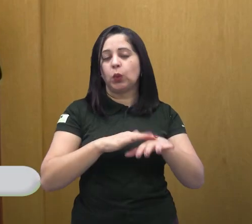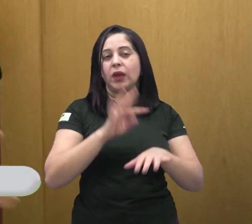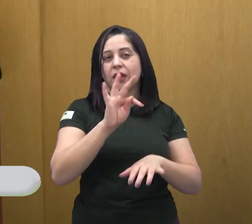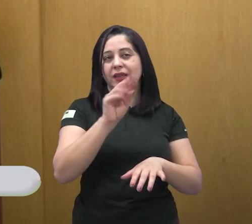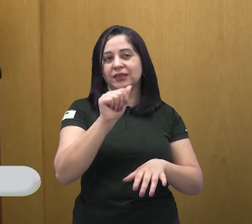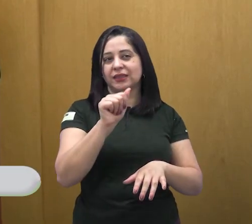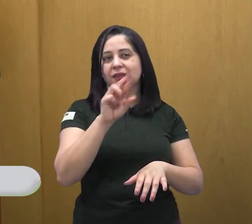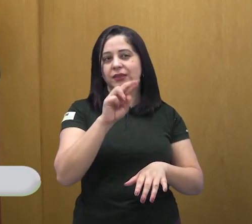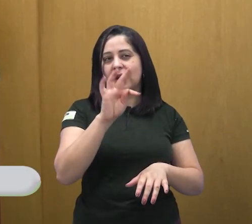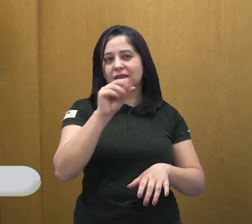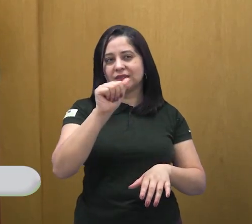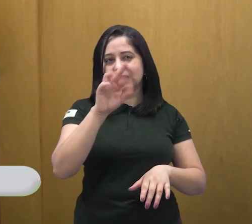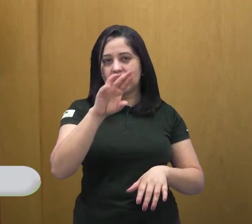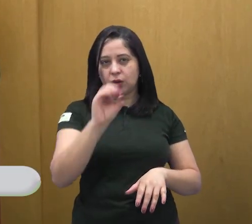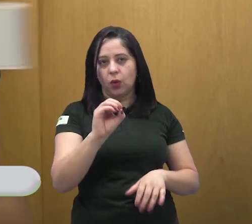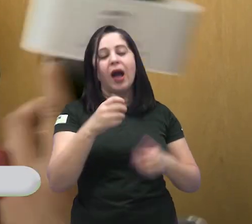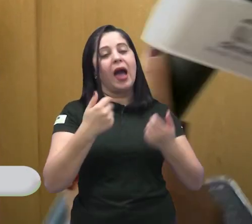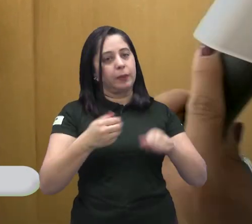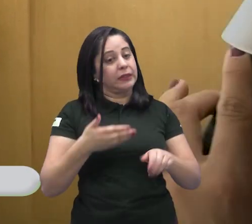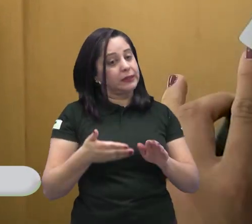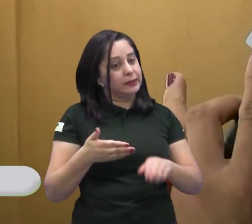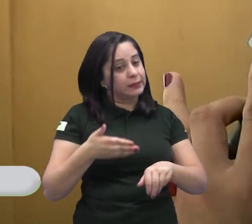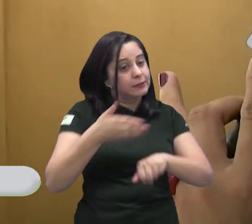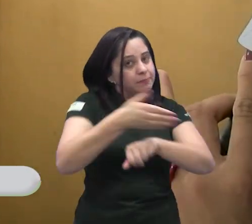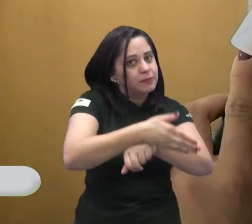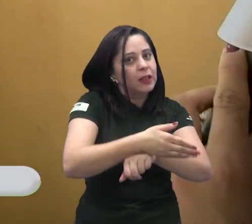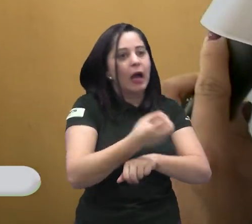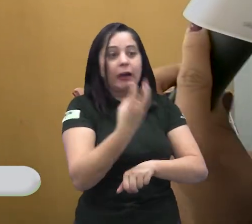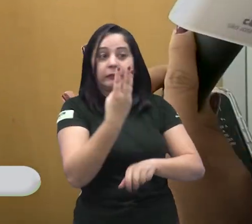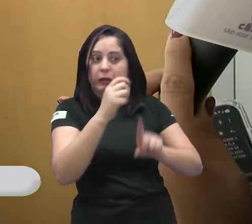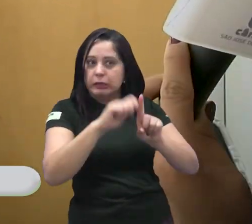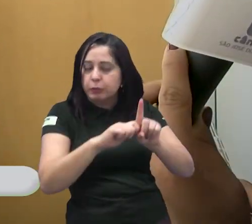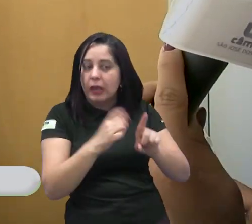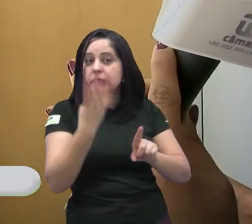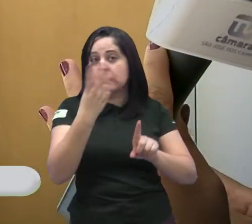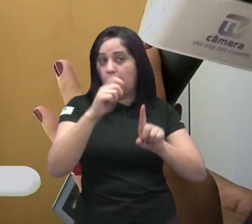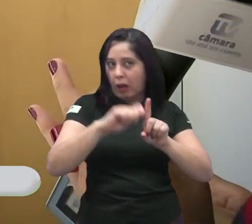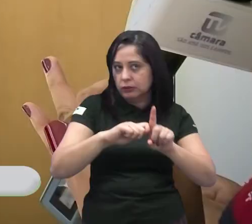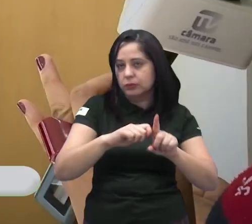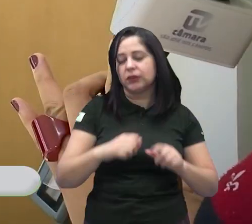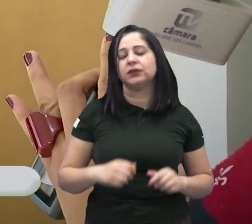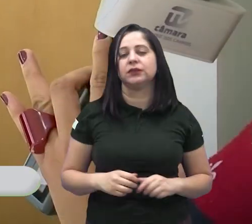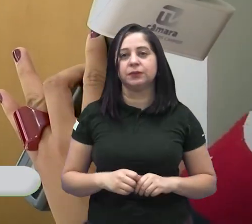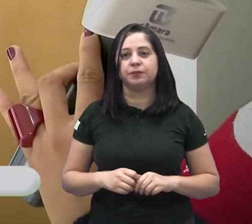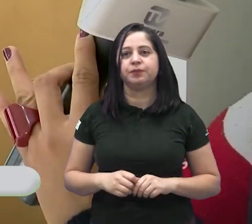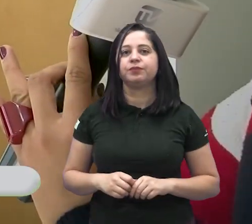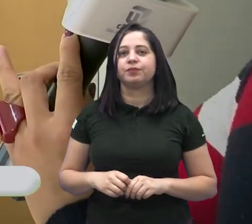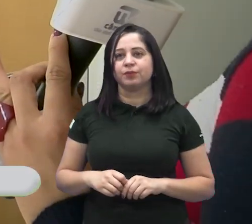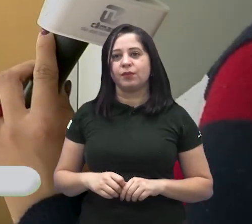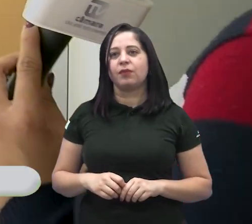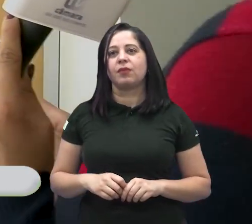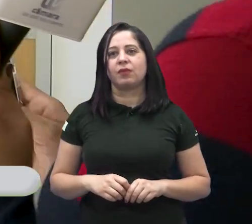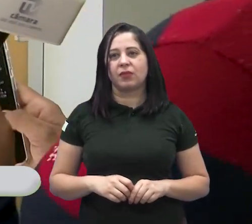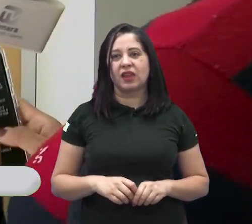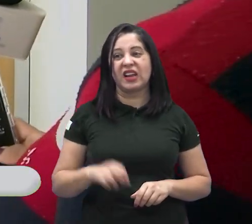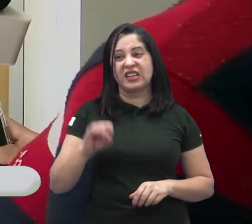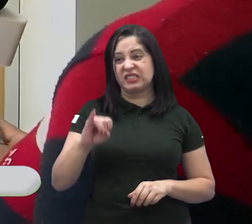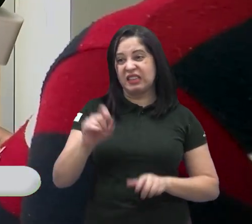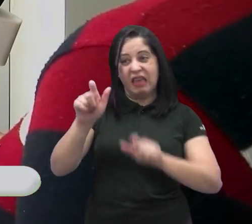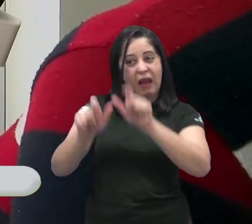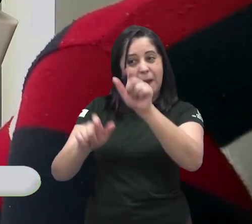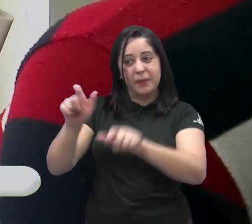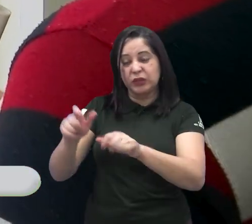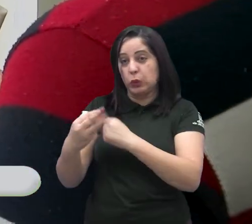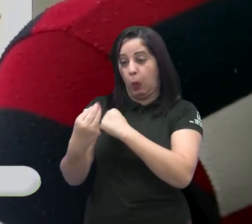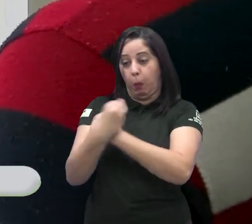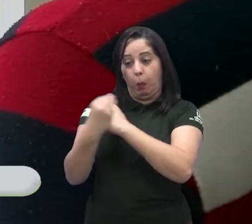cada 3, 4 meses. Ótimo, doutor. E aí tem as consequências, né, aí para as pessoas que não têm esse cuidado,